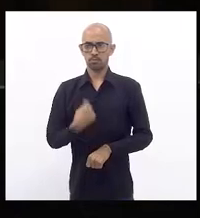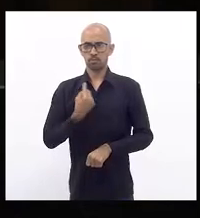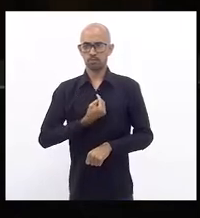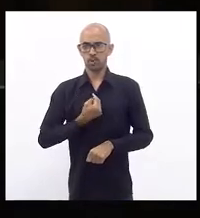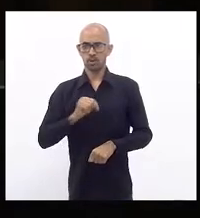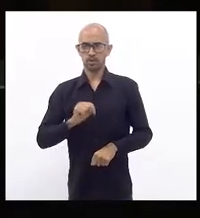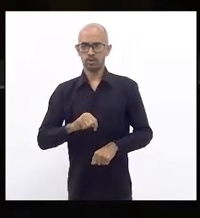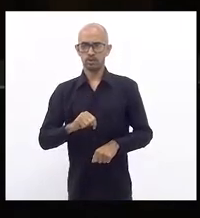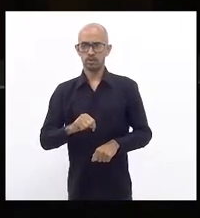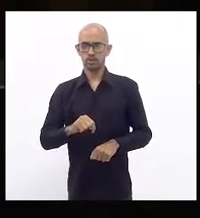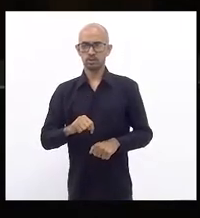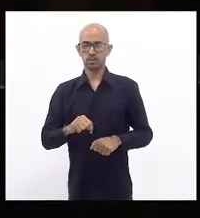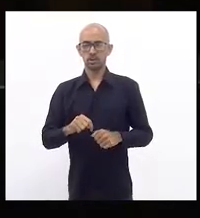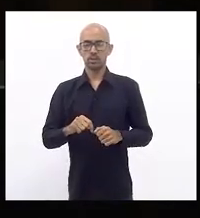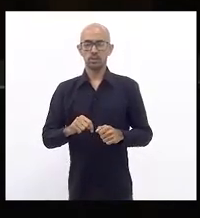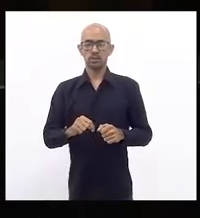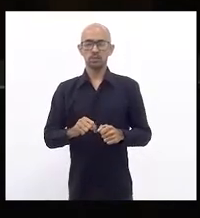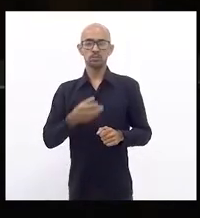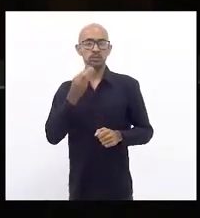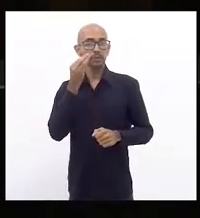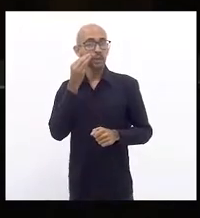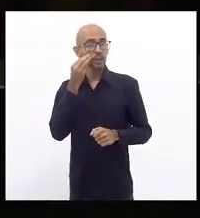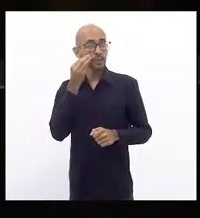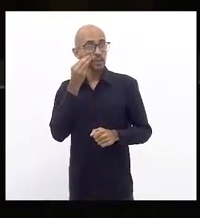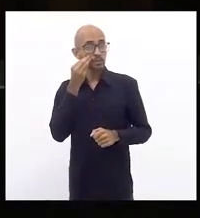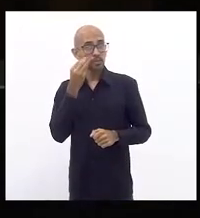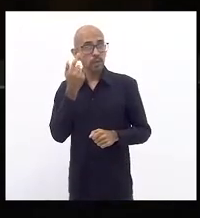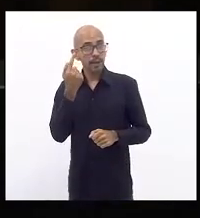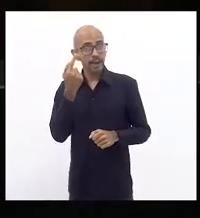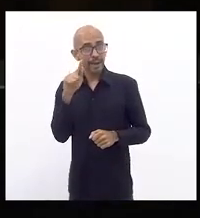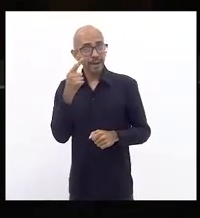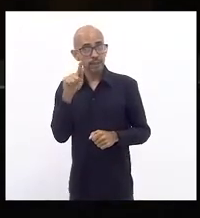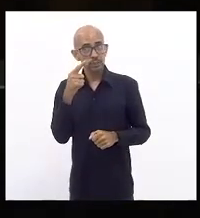estamos atrás de tentar garantir